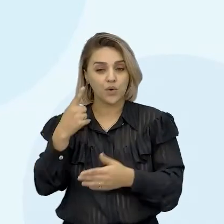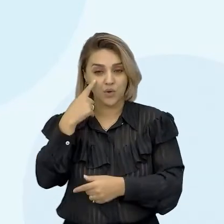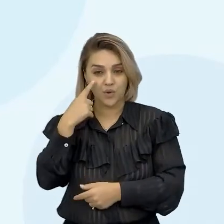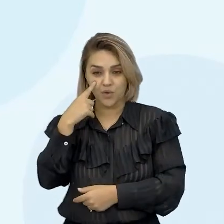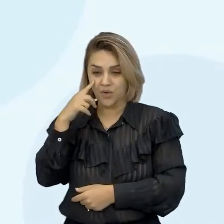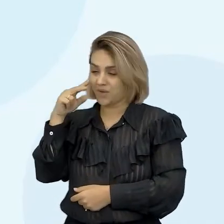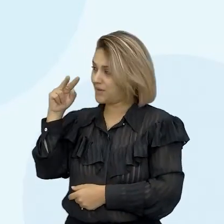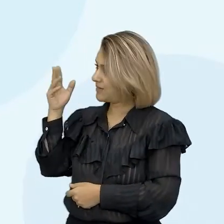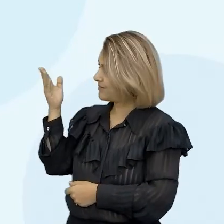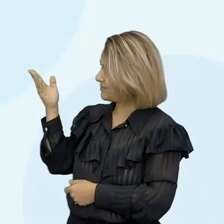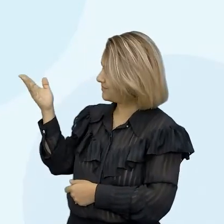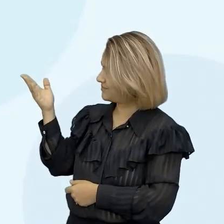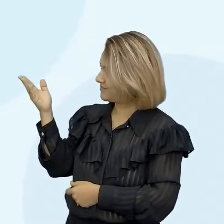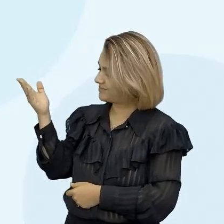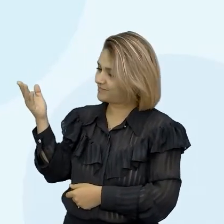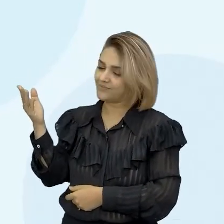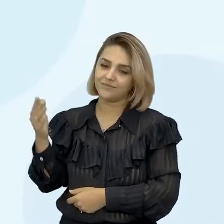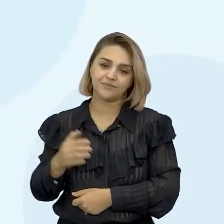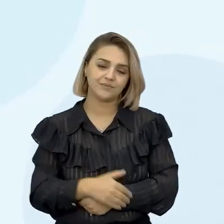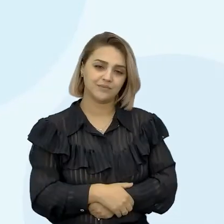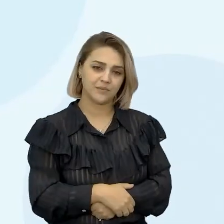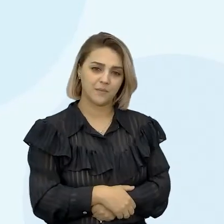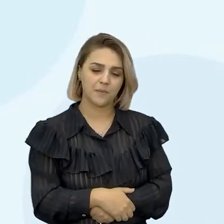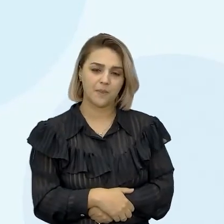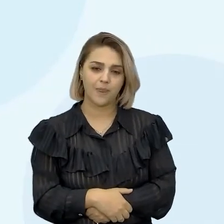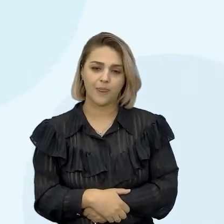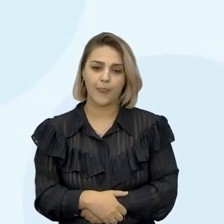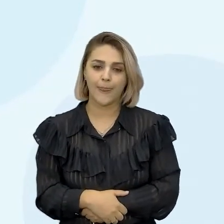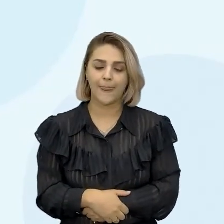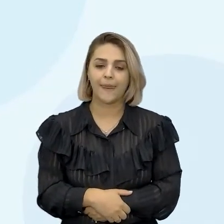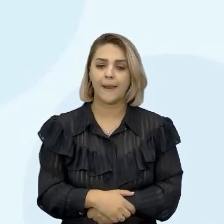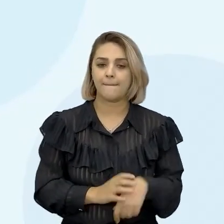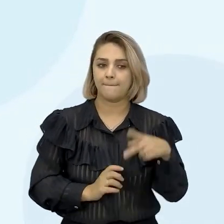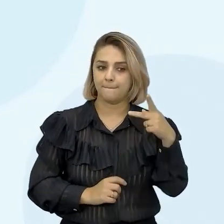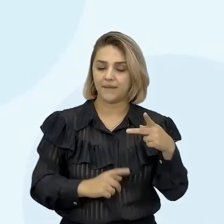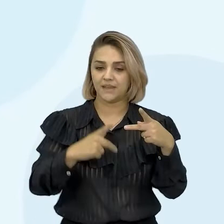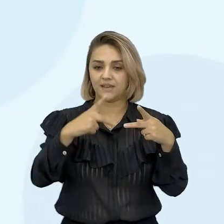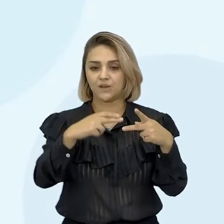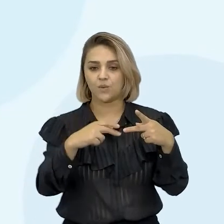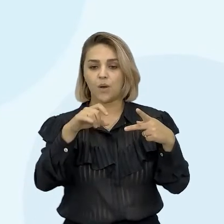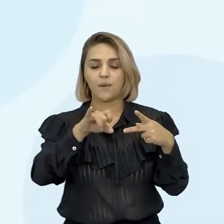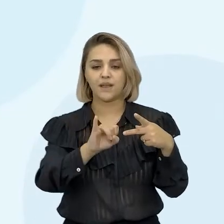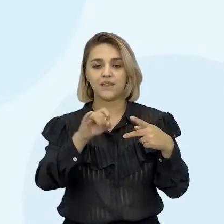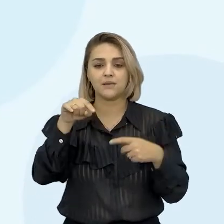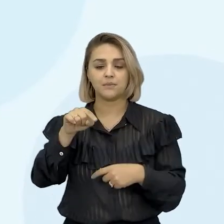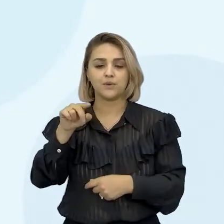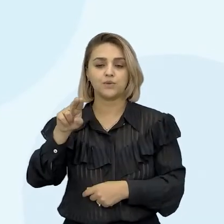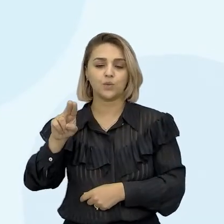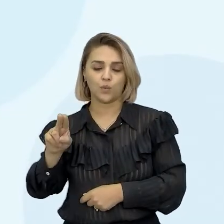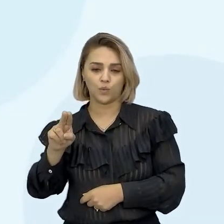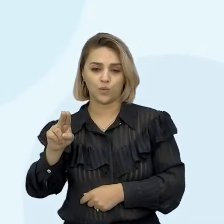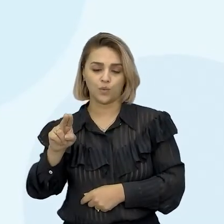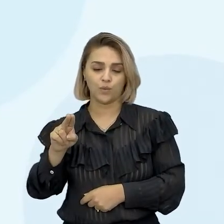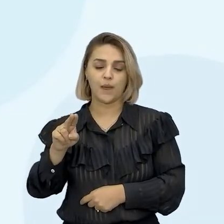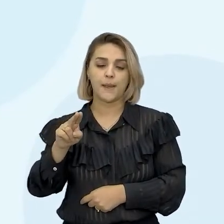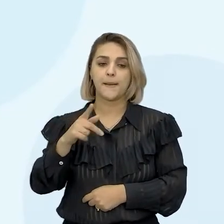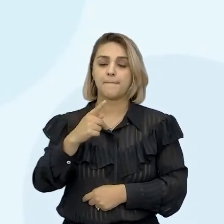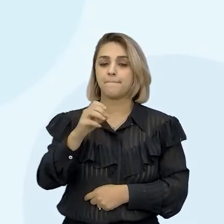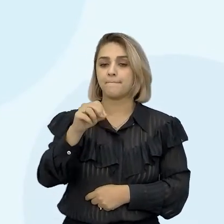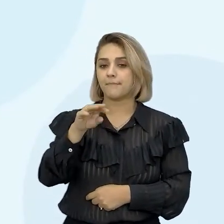Olha que lindo piu olha aí que que fez piu a potência fez piu